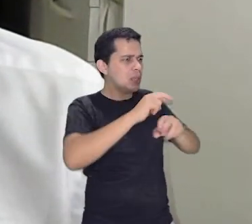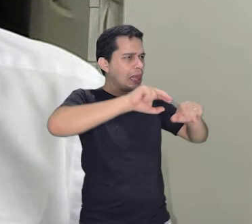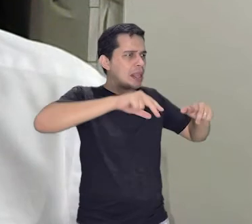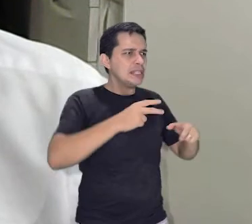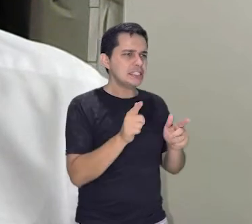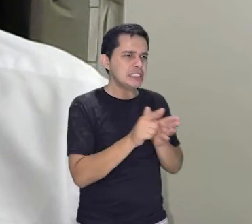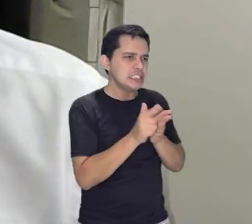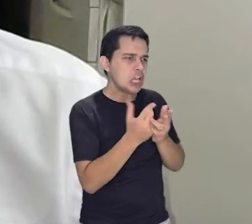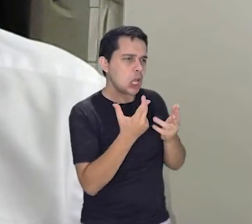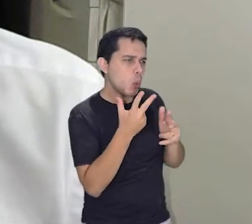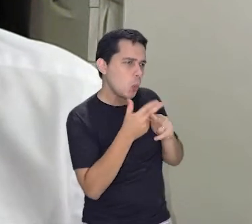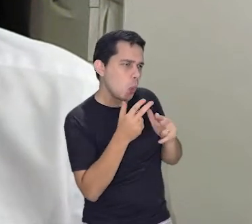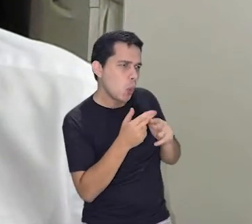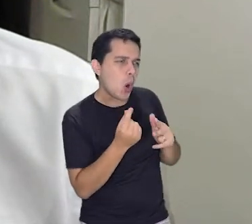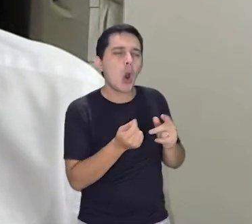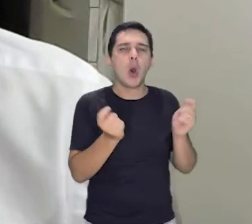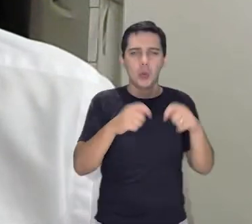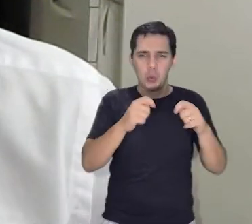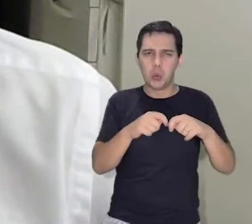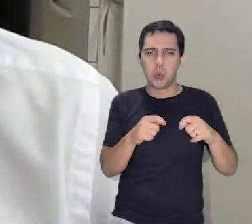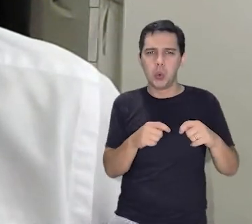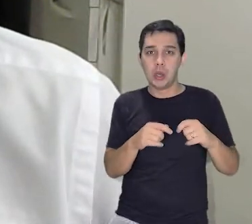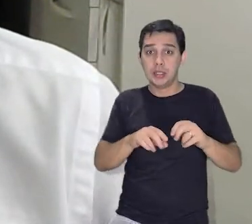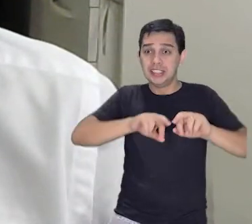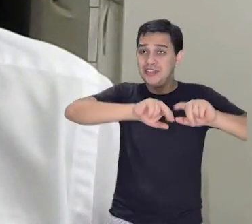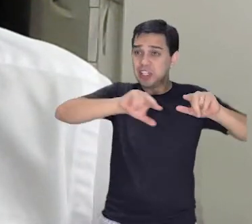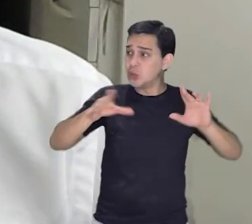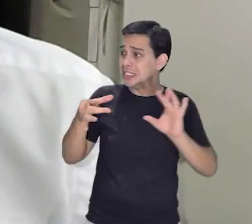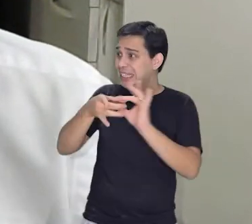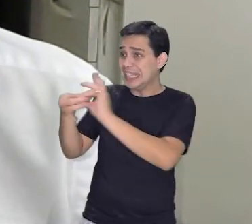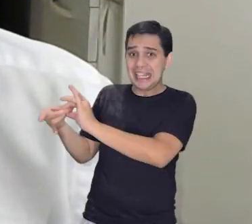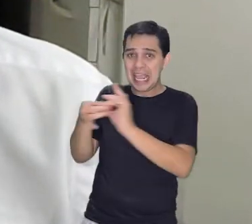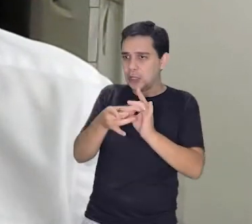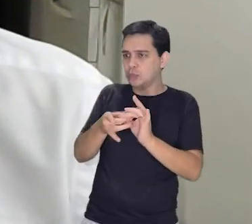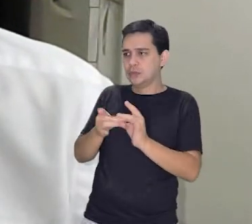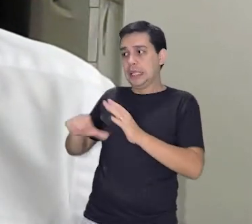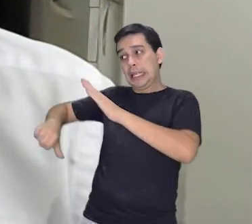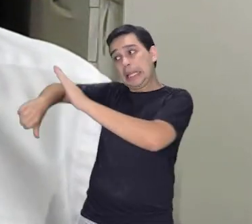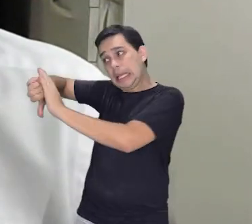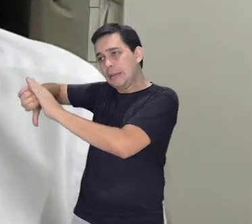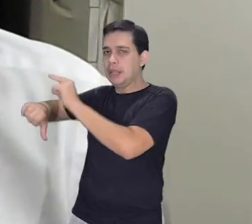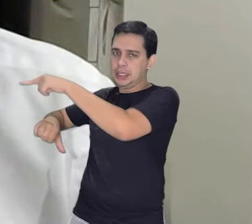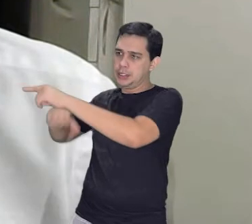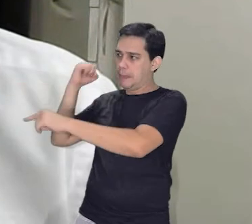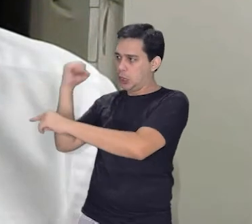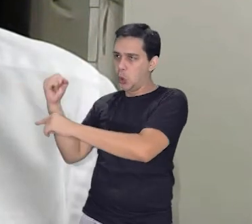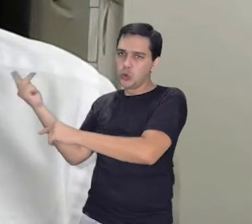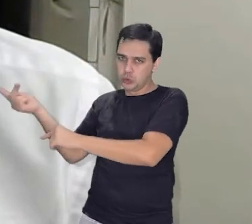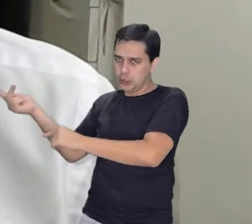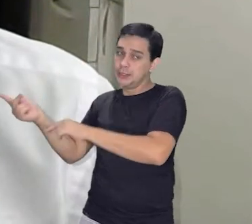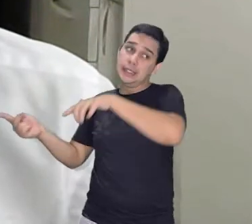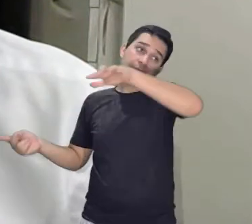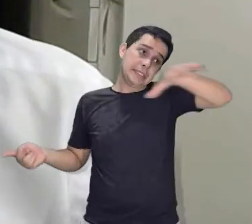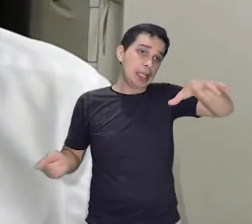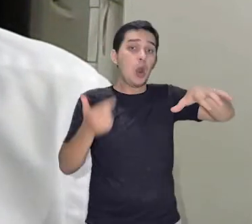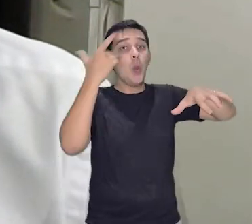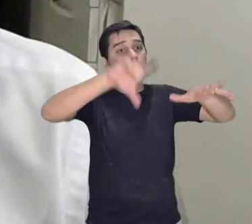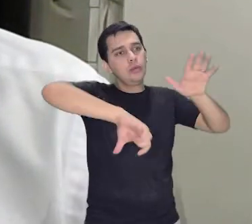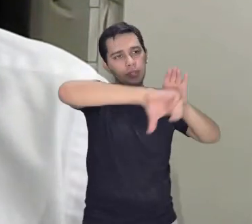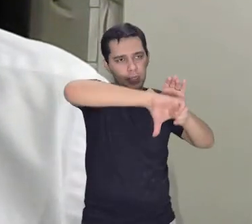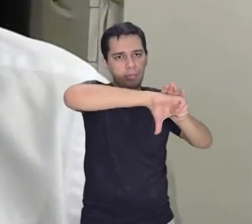mesmos alvos, mas não tem ligação necessariamente total com o homicídio, decidiu-se pela instauração